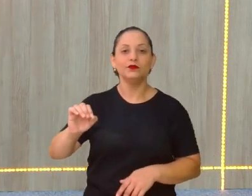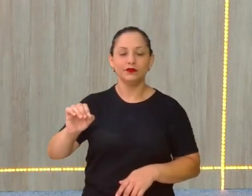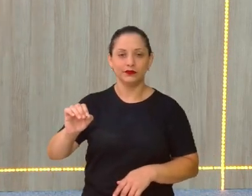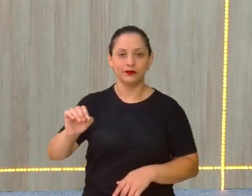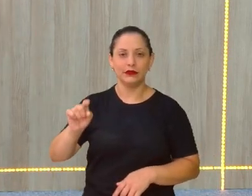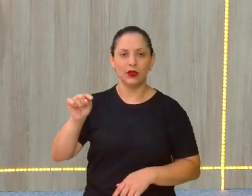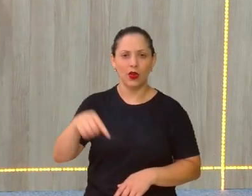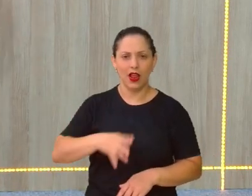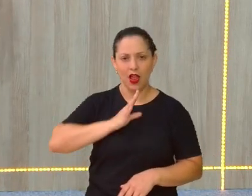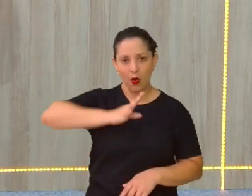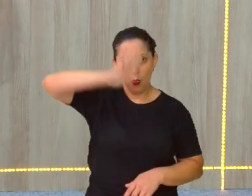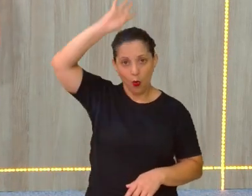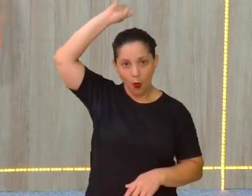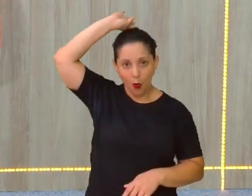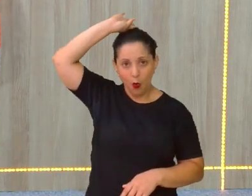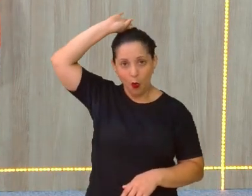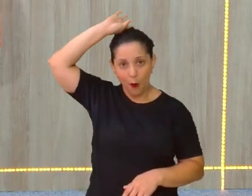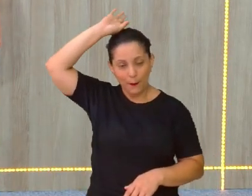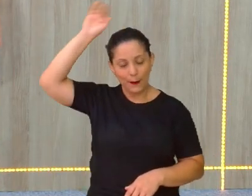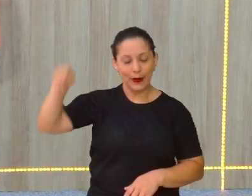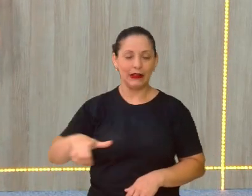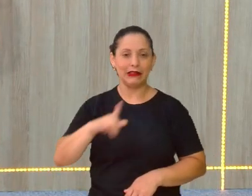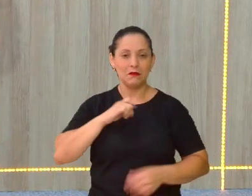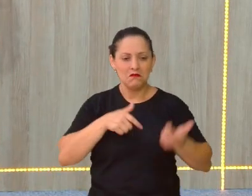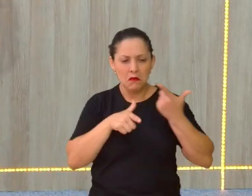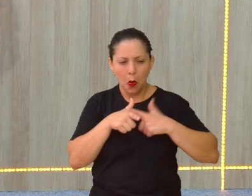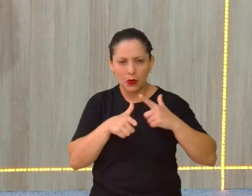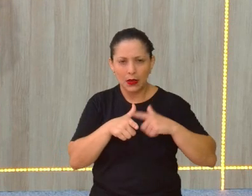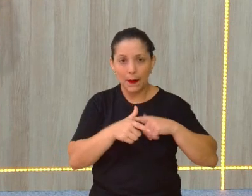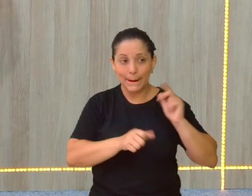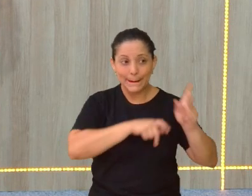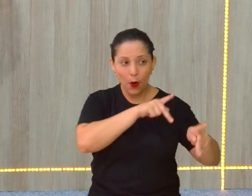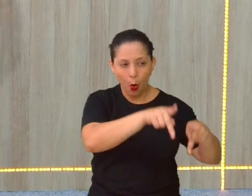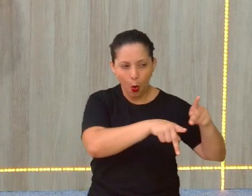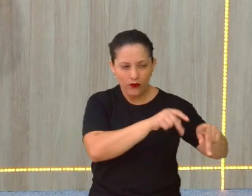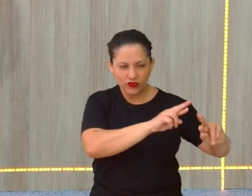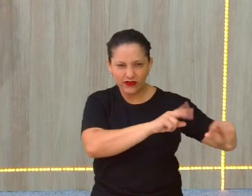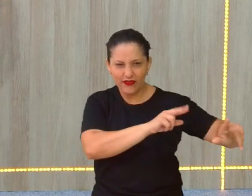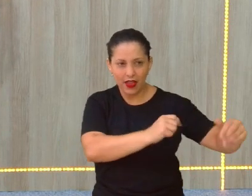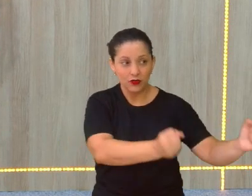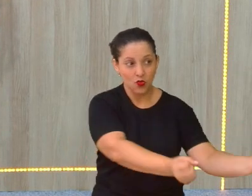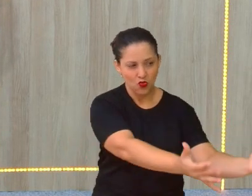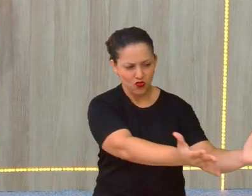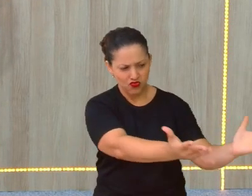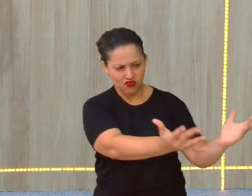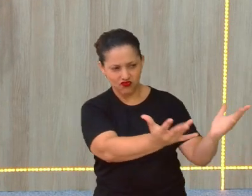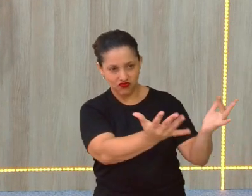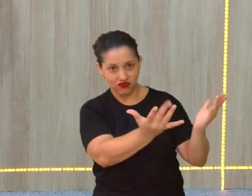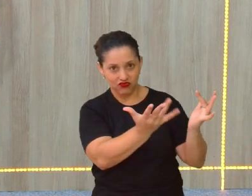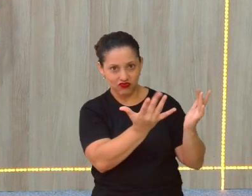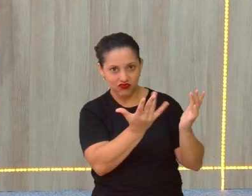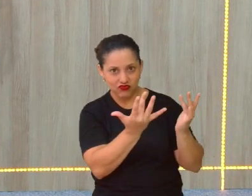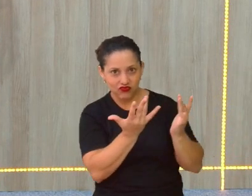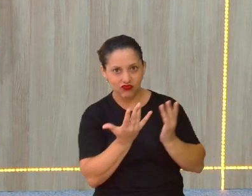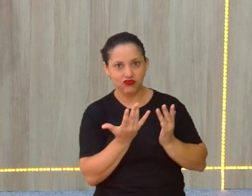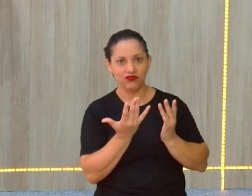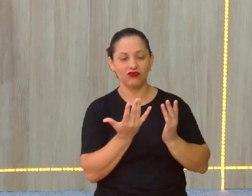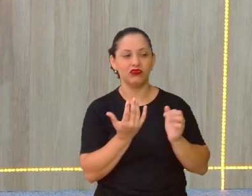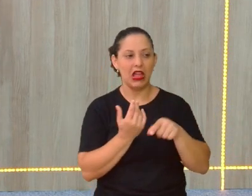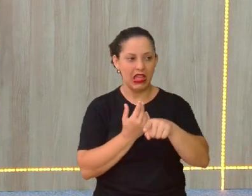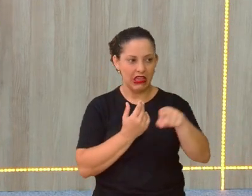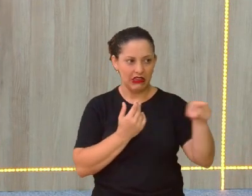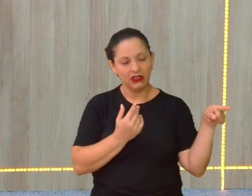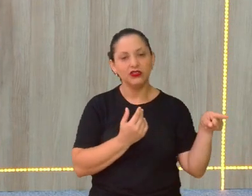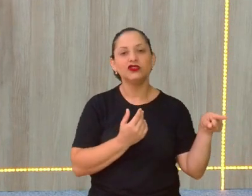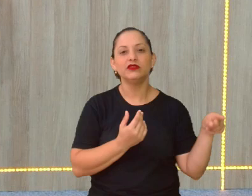sofre uma invasão de povos germânicos, né, considerados pelos romanos como bárbaros, né, e a